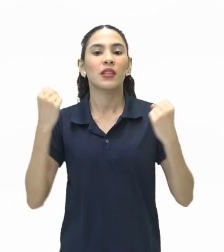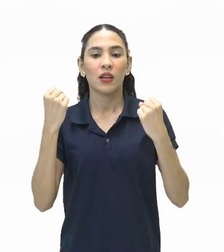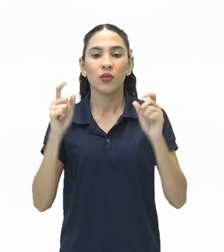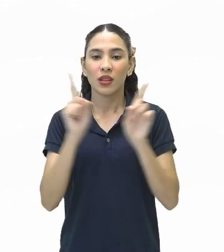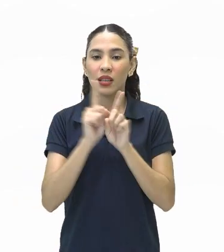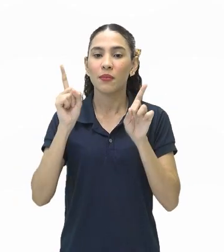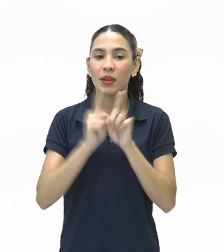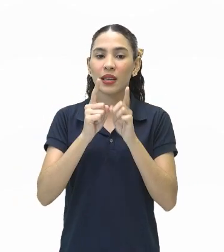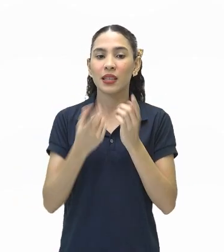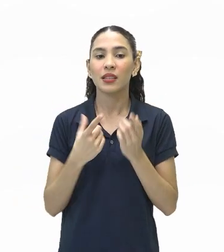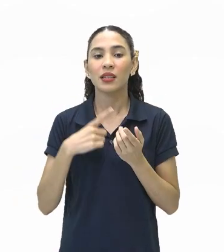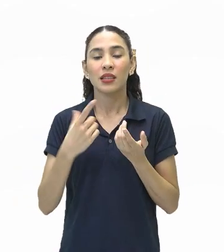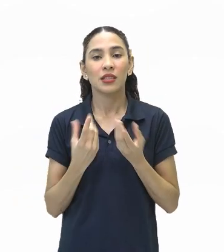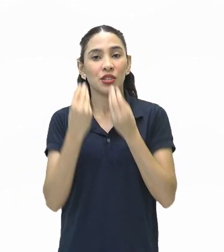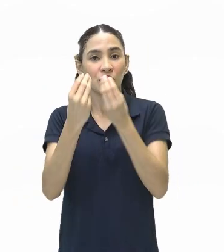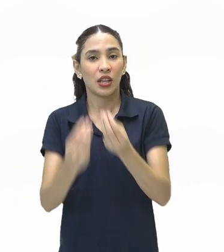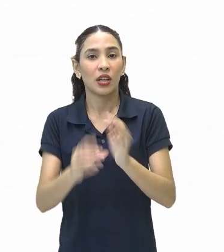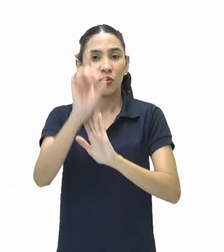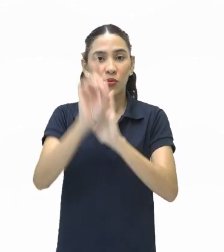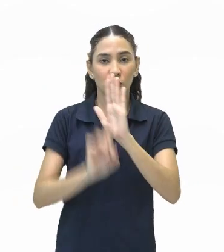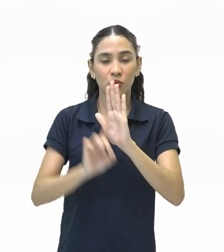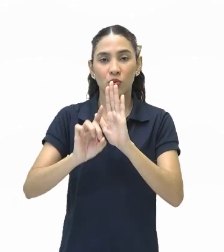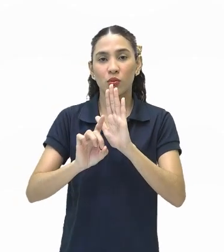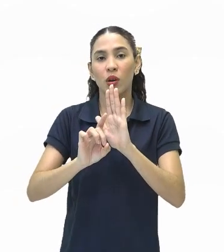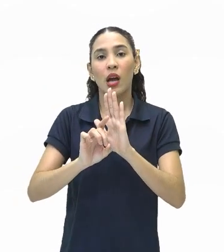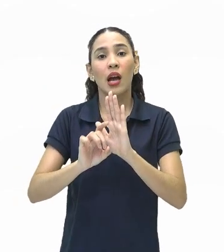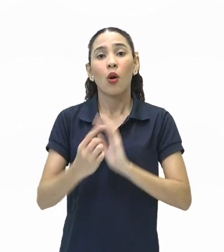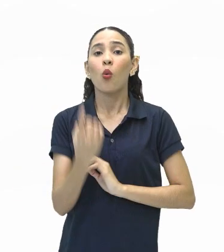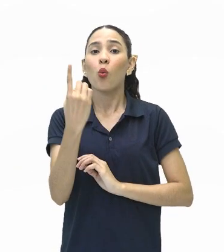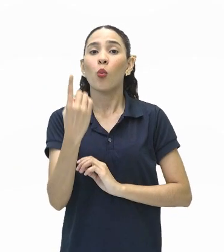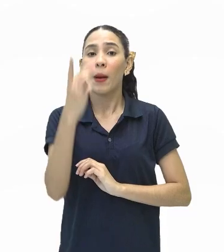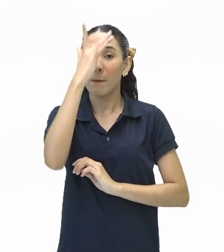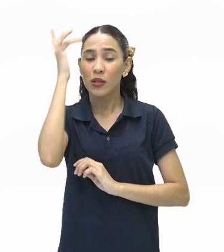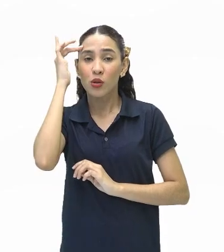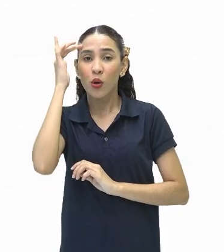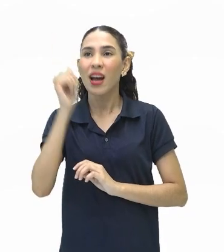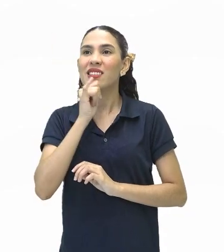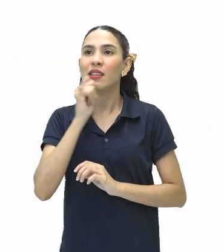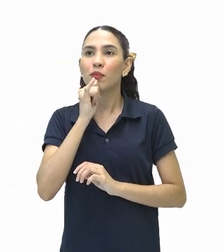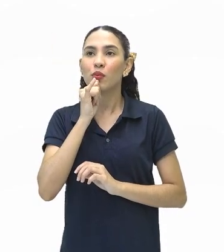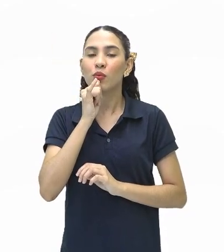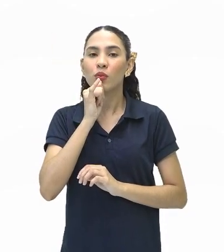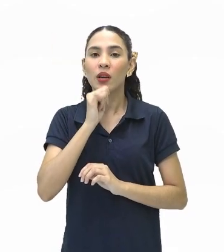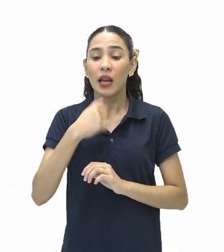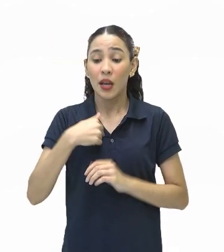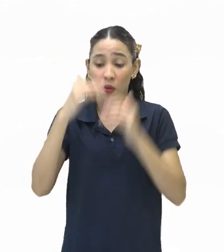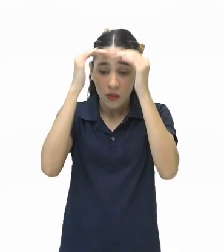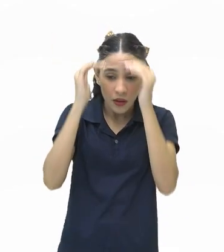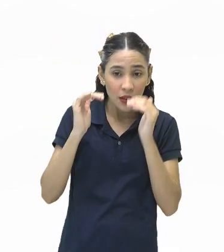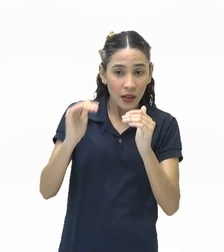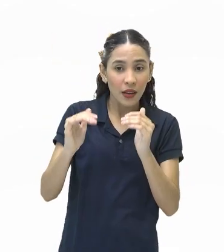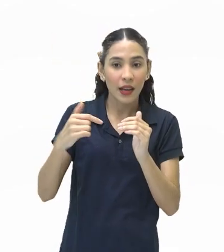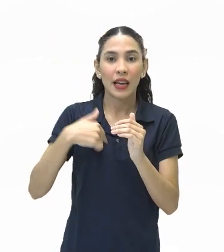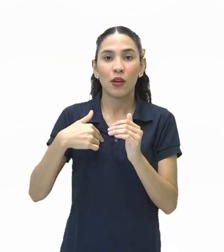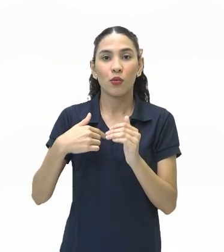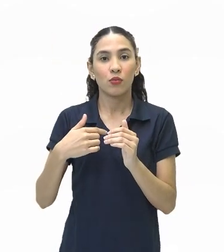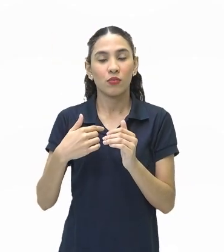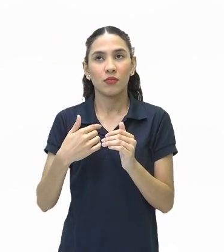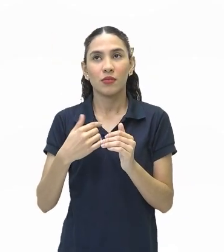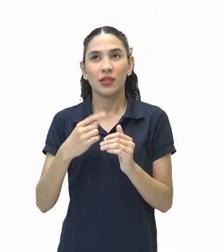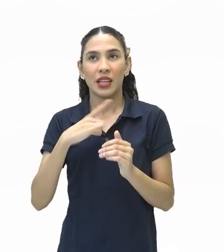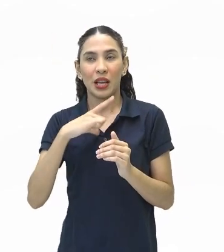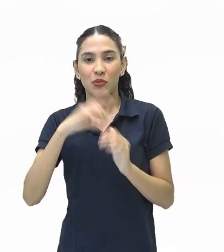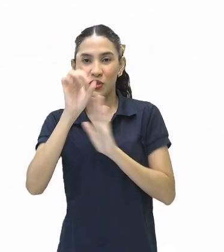escravidão, que dava direito de posse a uma pessoa sobre a outra. Imagina, eu tenho direito de posse sobre